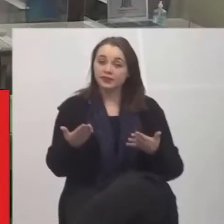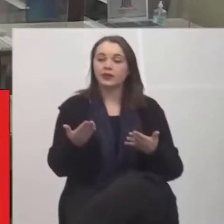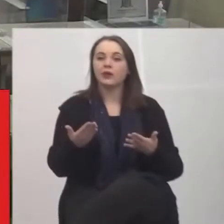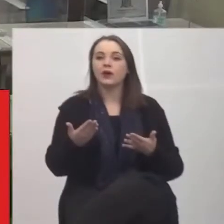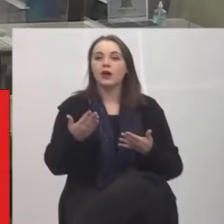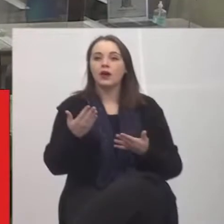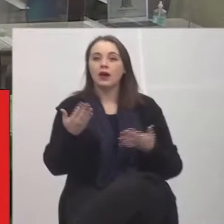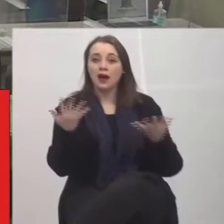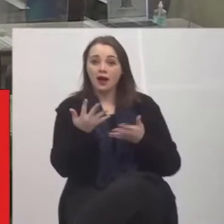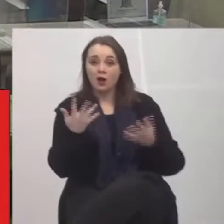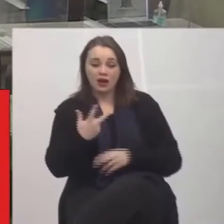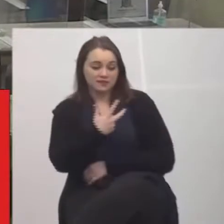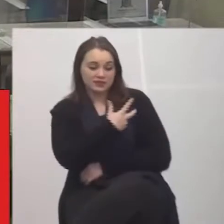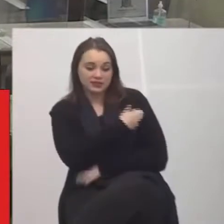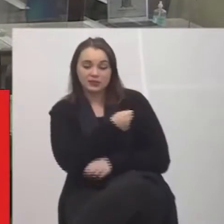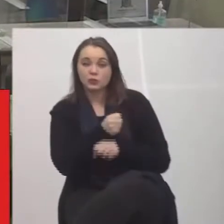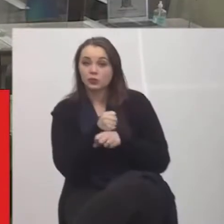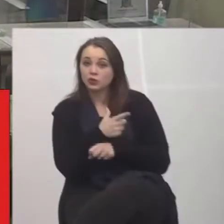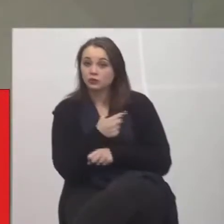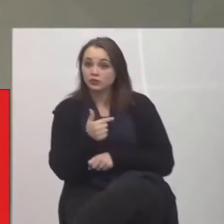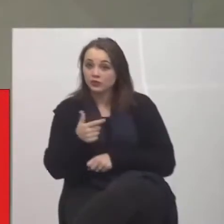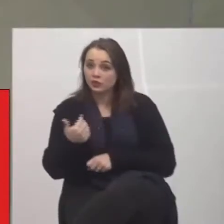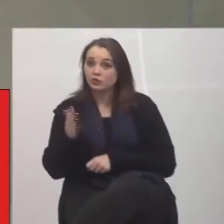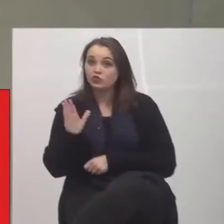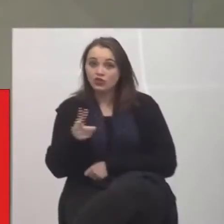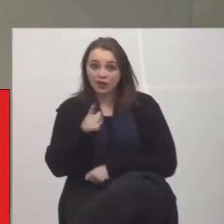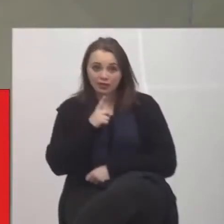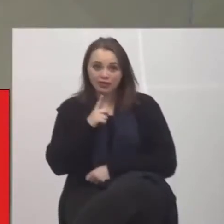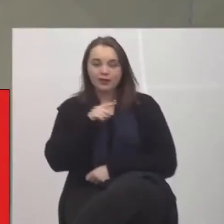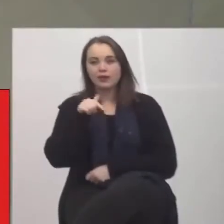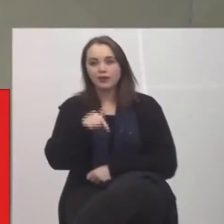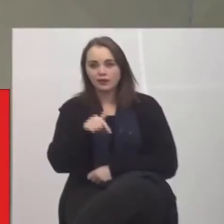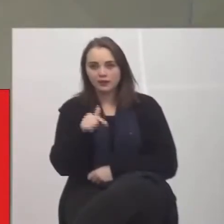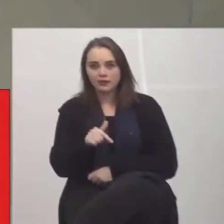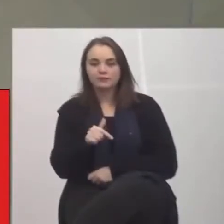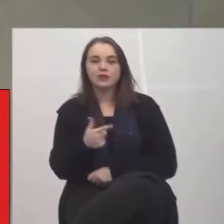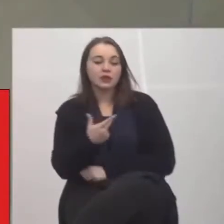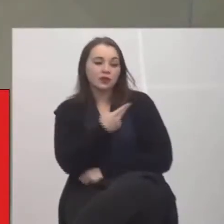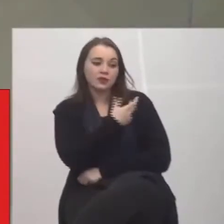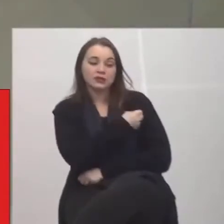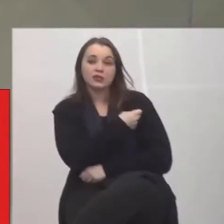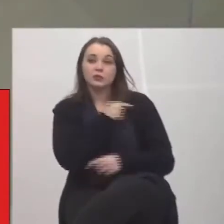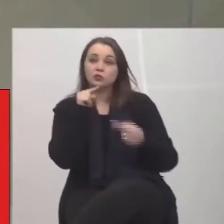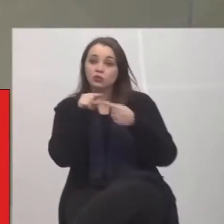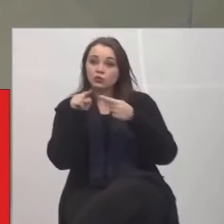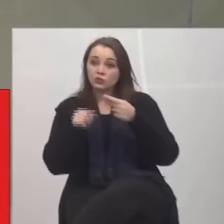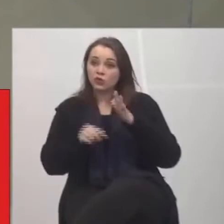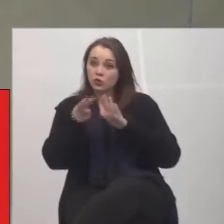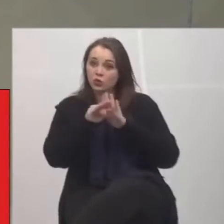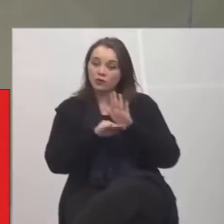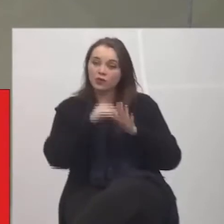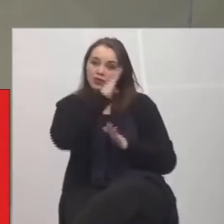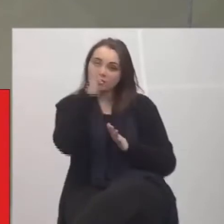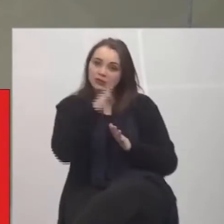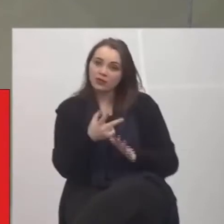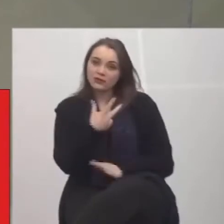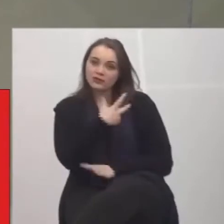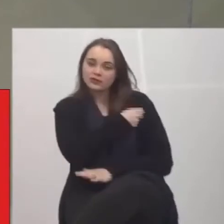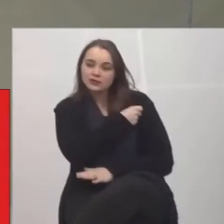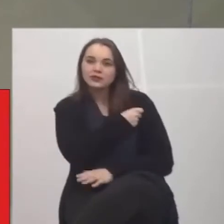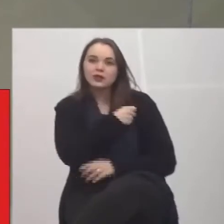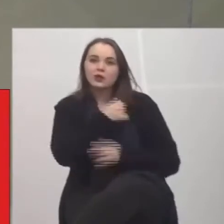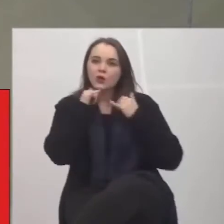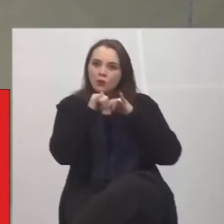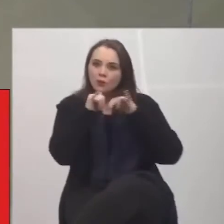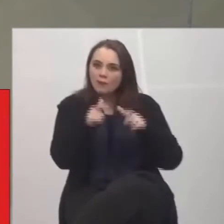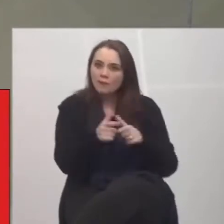A vacina chegou em janeiro, né? E para atingir as metas do Plano Nacional de Imunização, com uma campanha